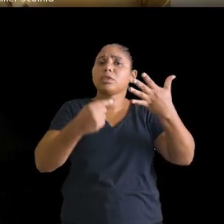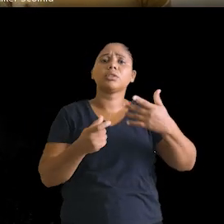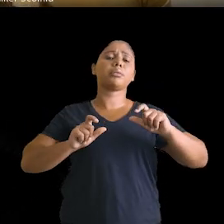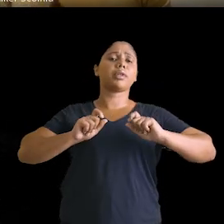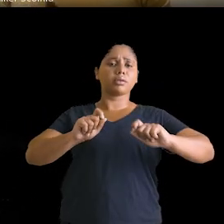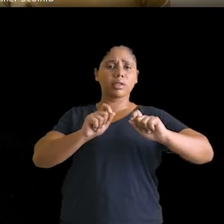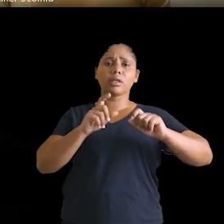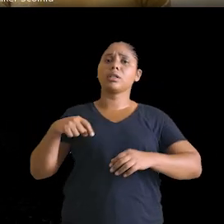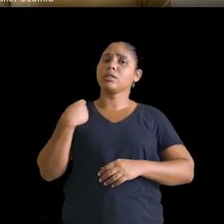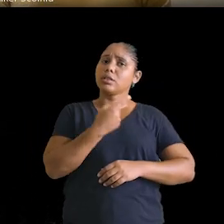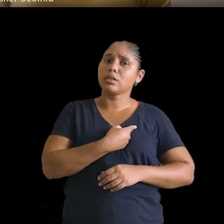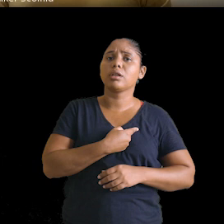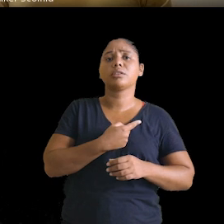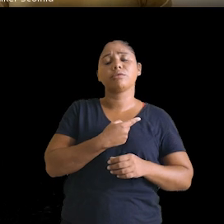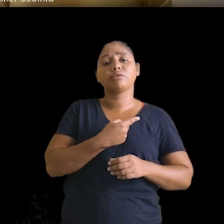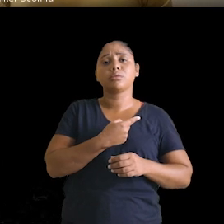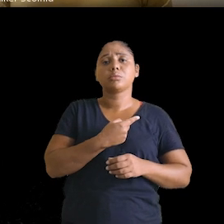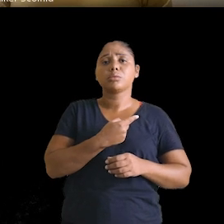para os outros colegas.